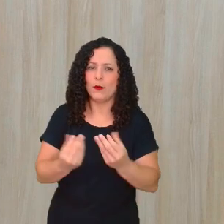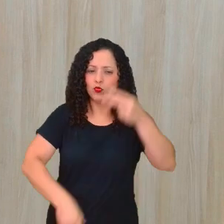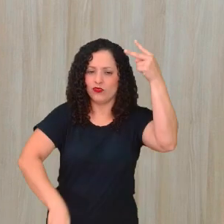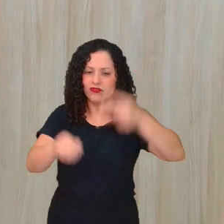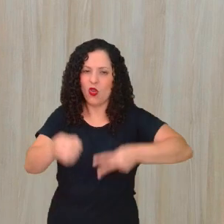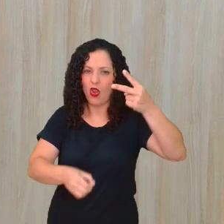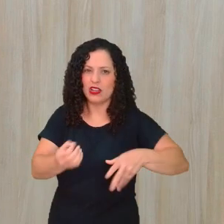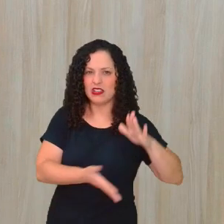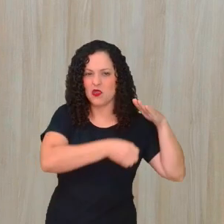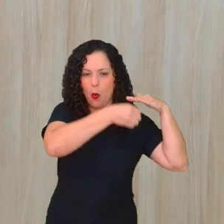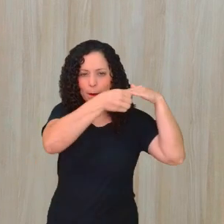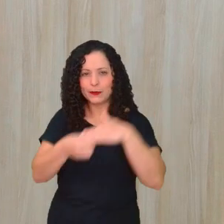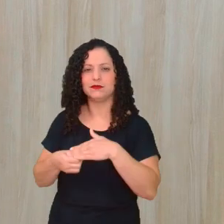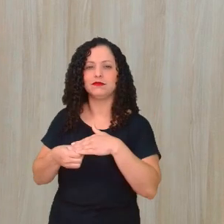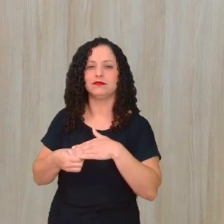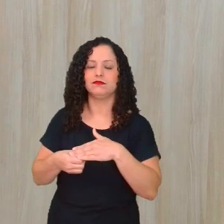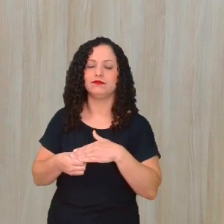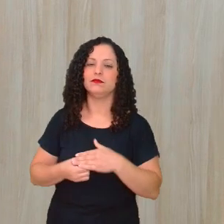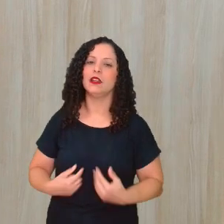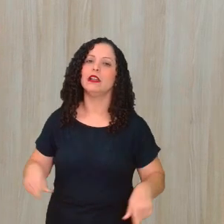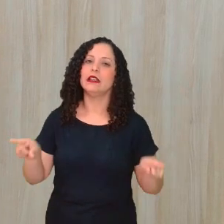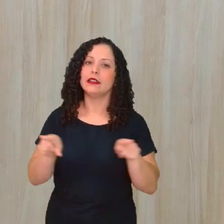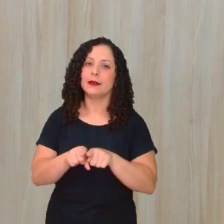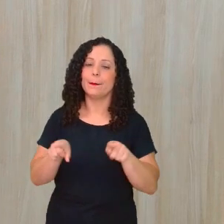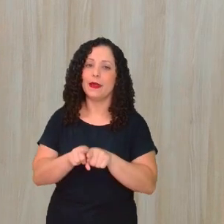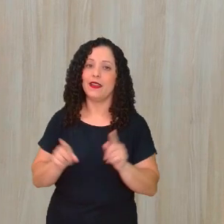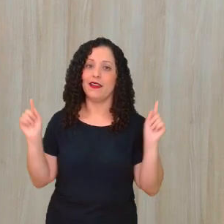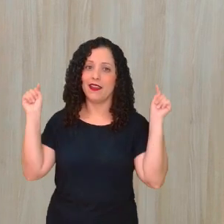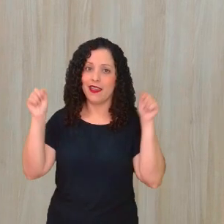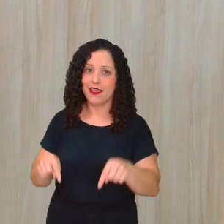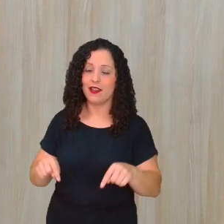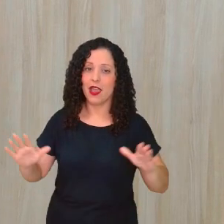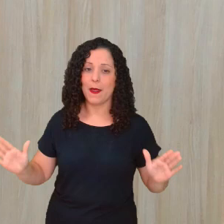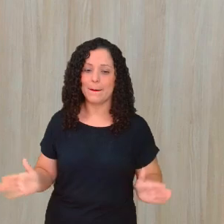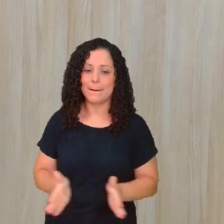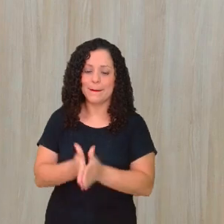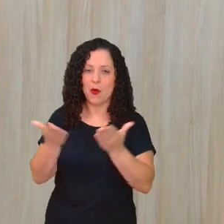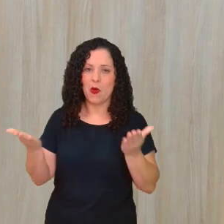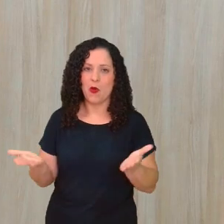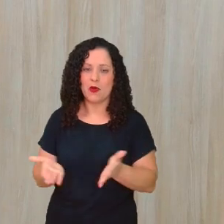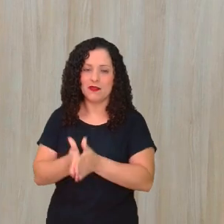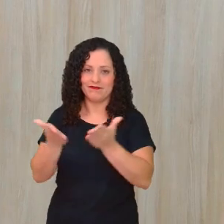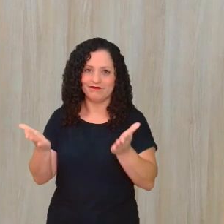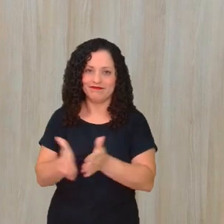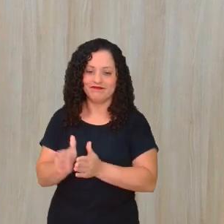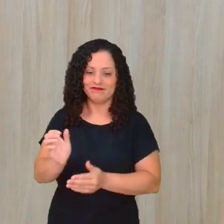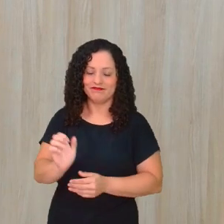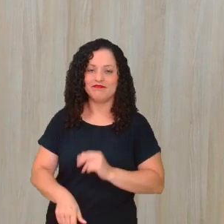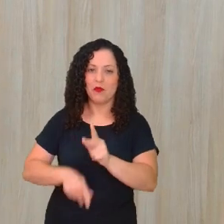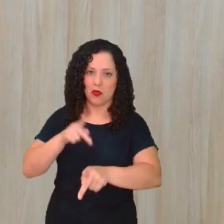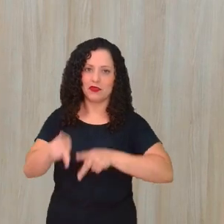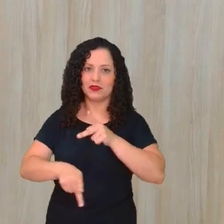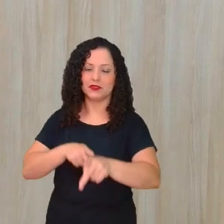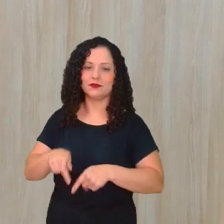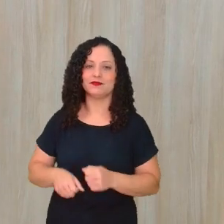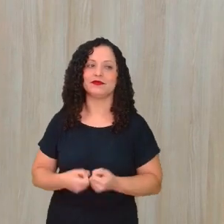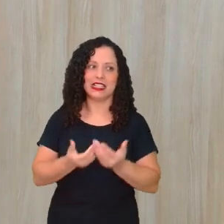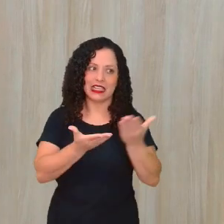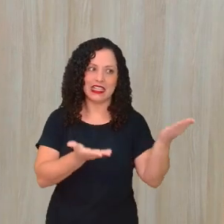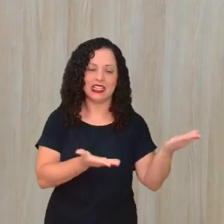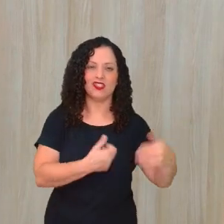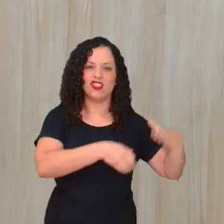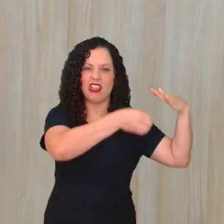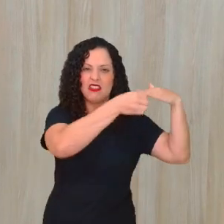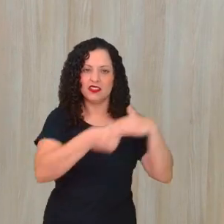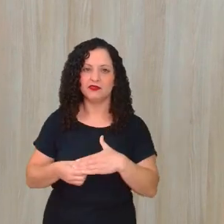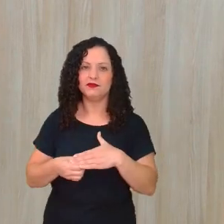mais por se falar que era a camada mais popular, né, professor Luciano? Então, aí é que eles agiam, de